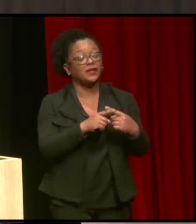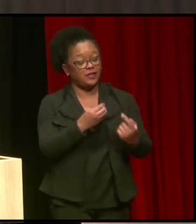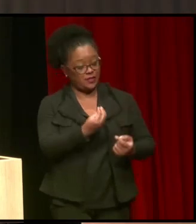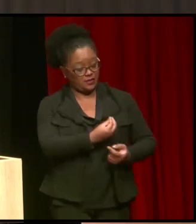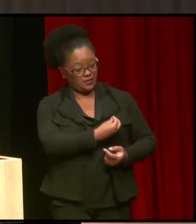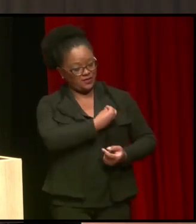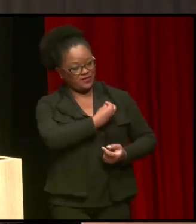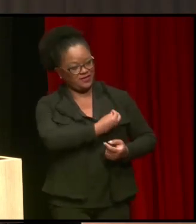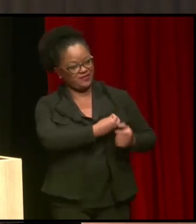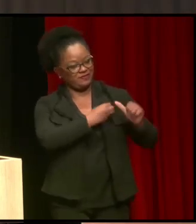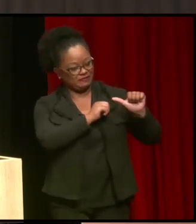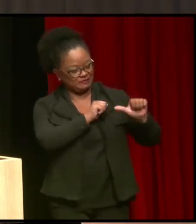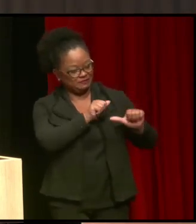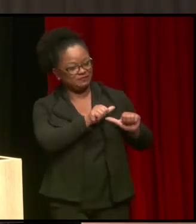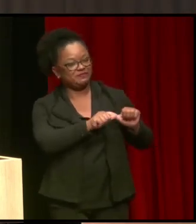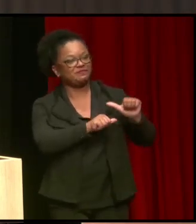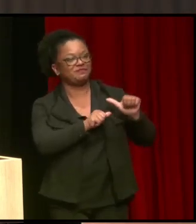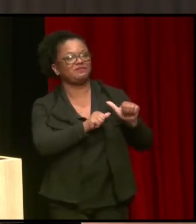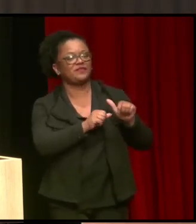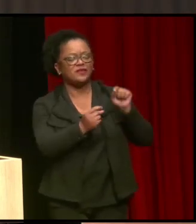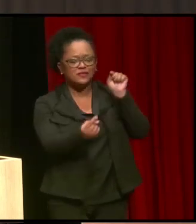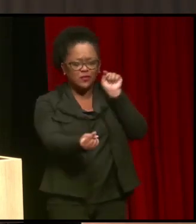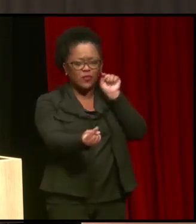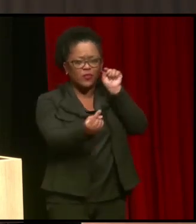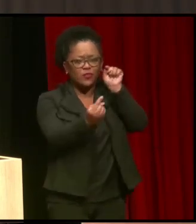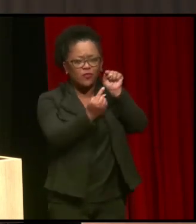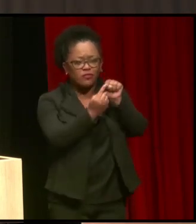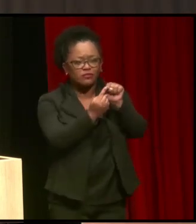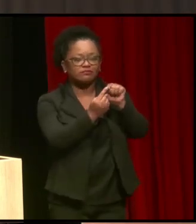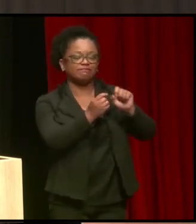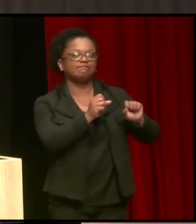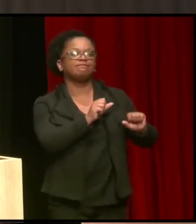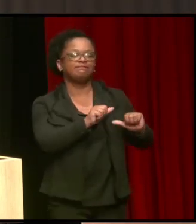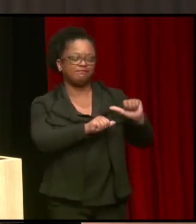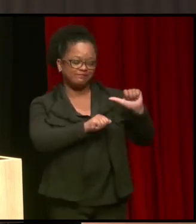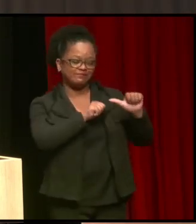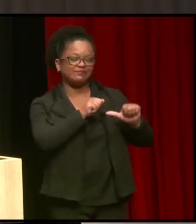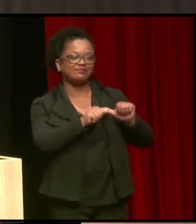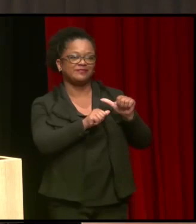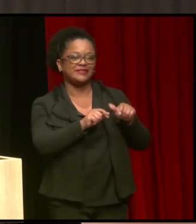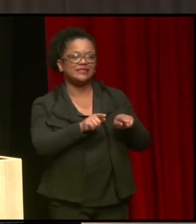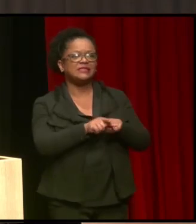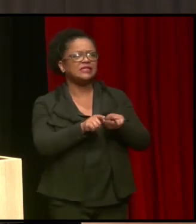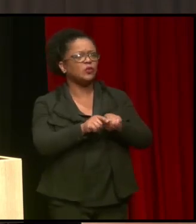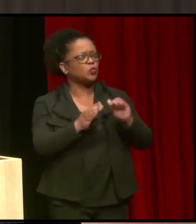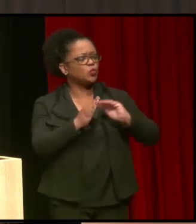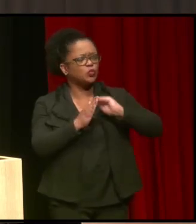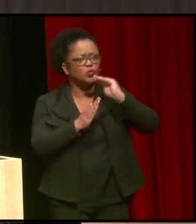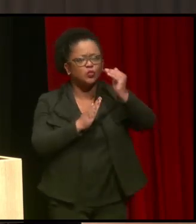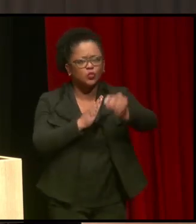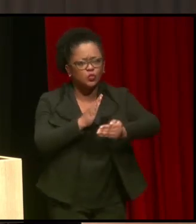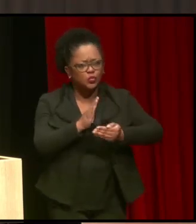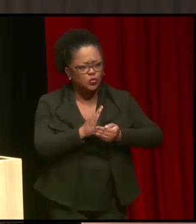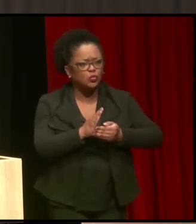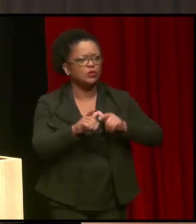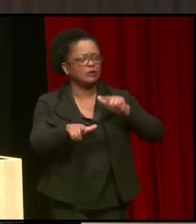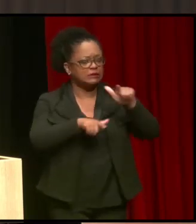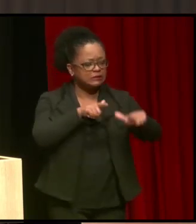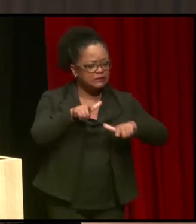transformada, atividade fim. Então, impressão, tradução, impressão, distribuição, tudo isso é